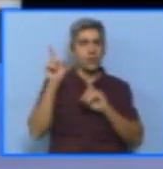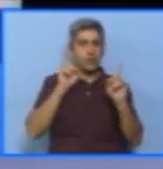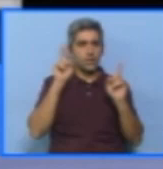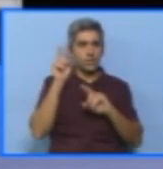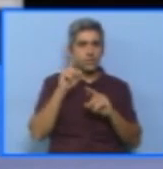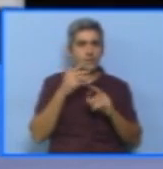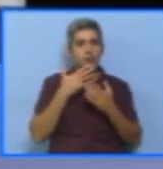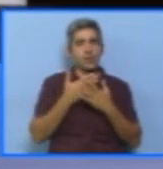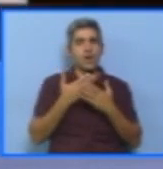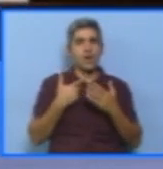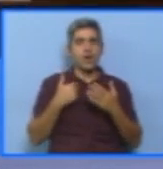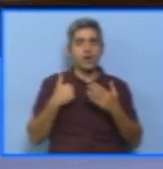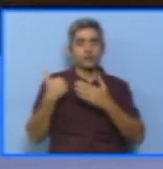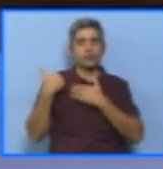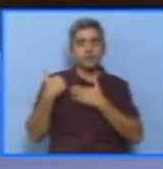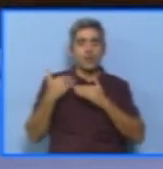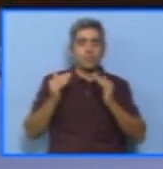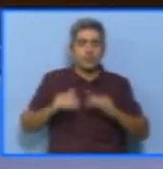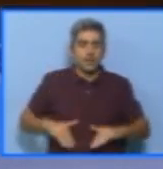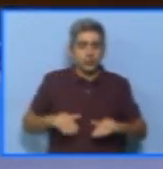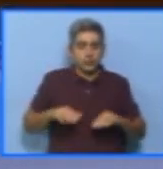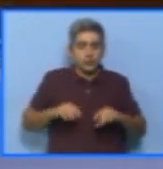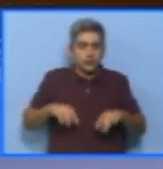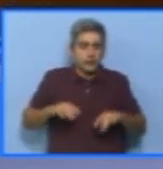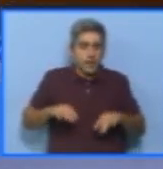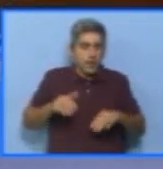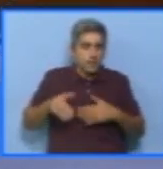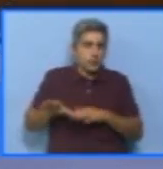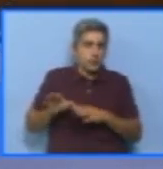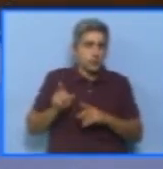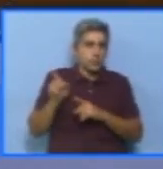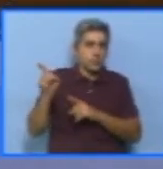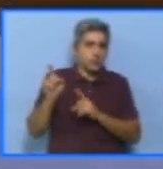de aligeirar a minha responsabilidade. Claro.